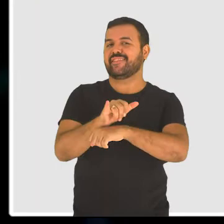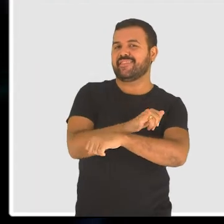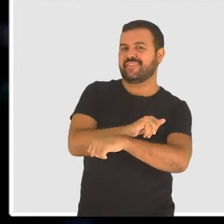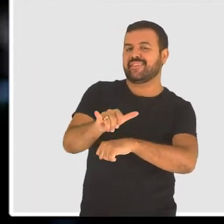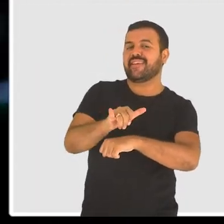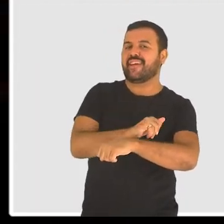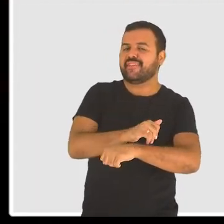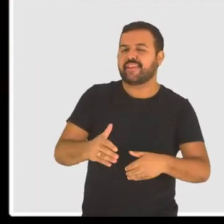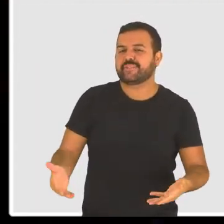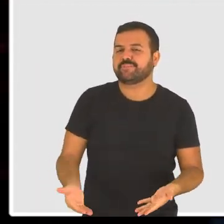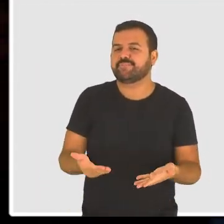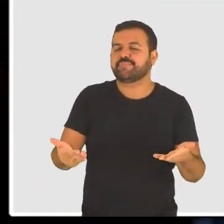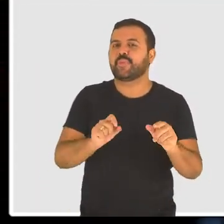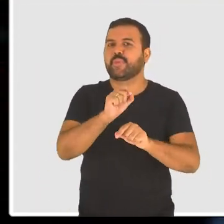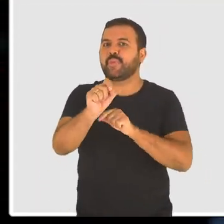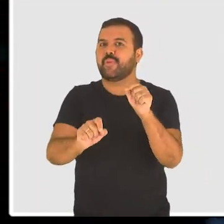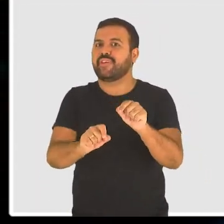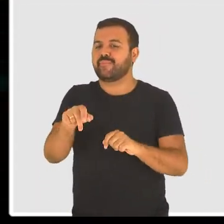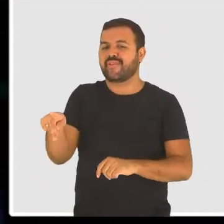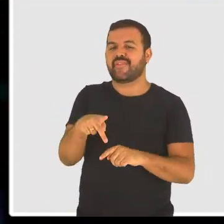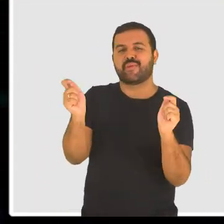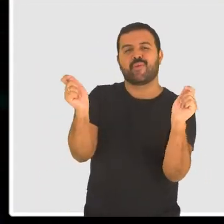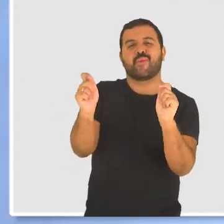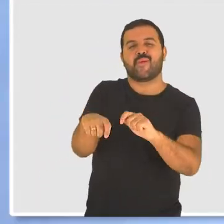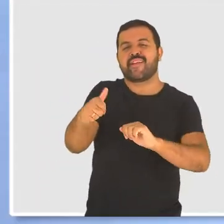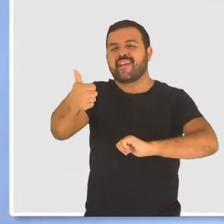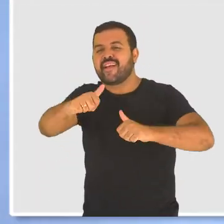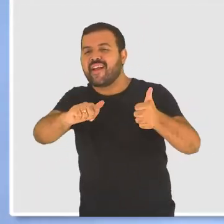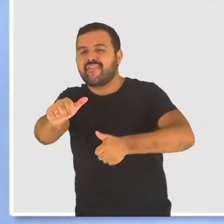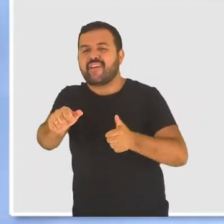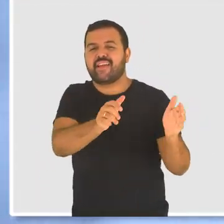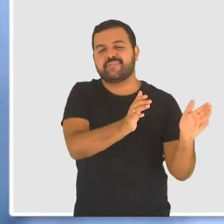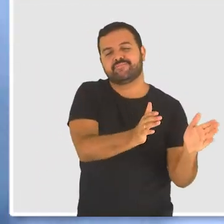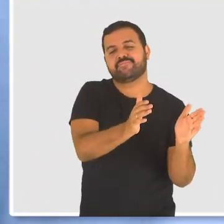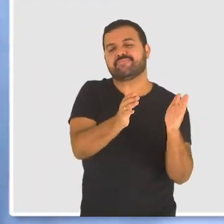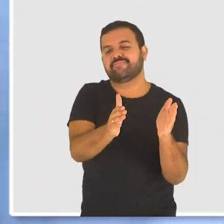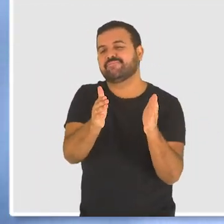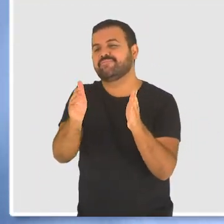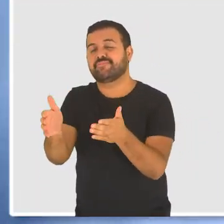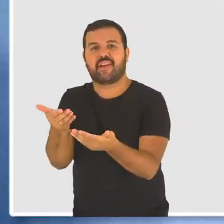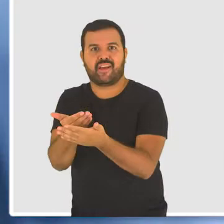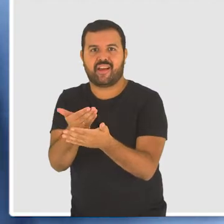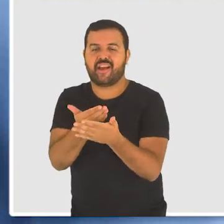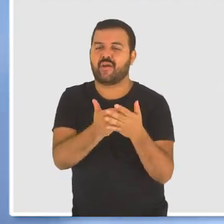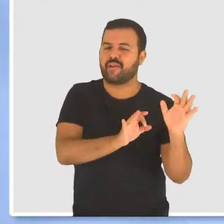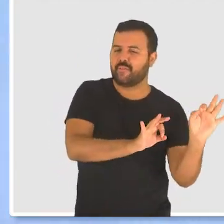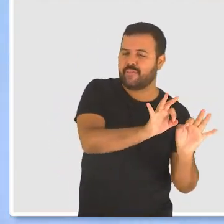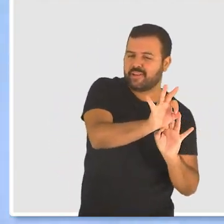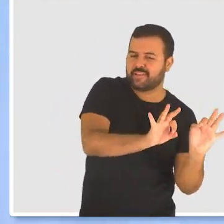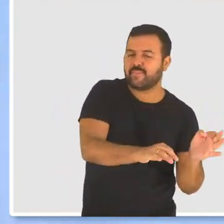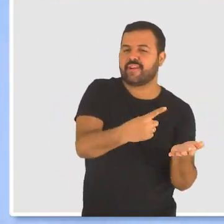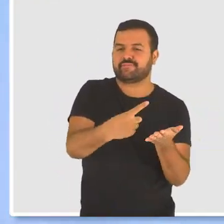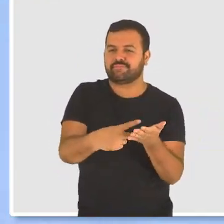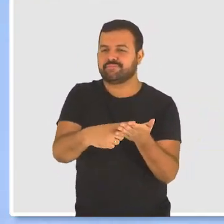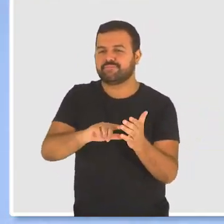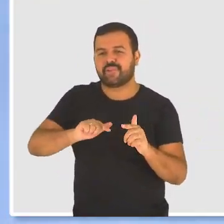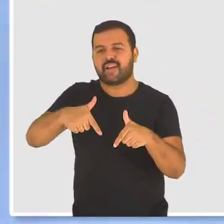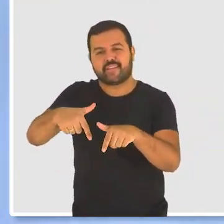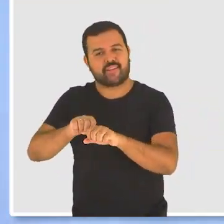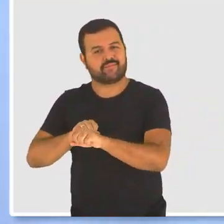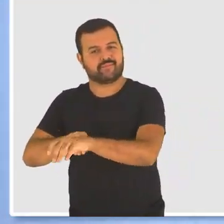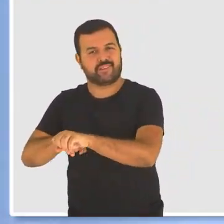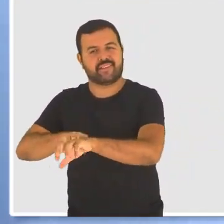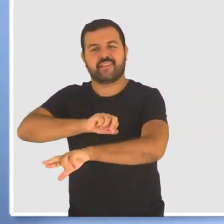promove a verificação de tudo que foi feito, da compreensão, da execução, do